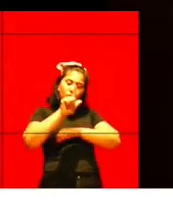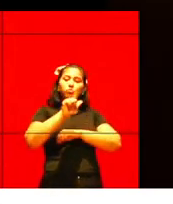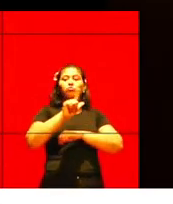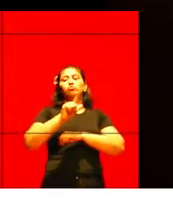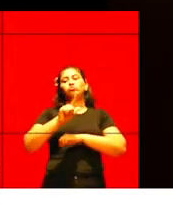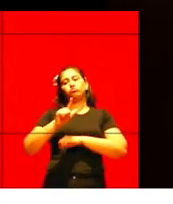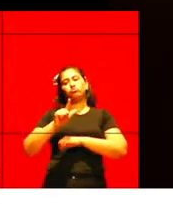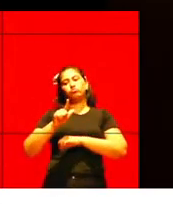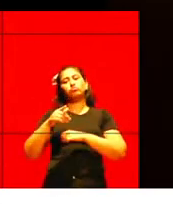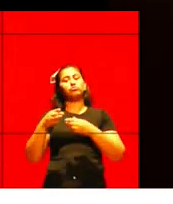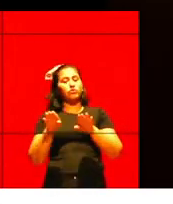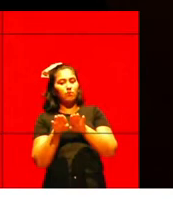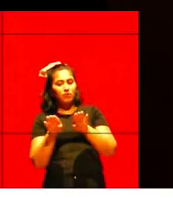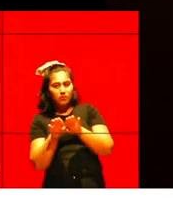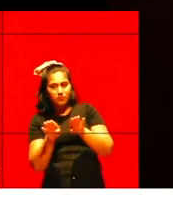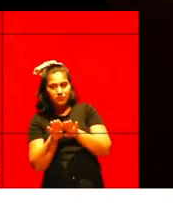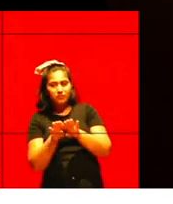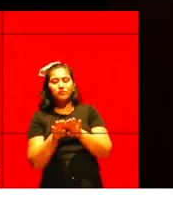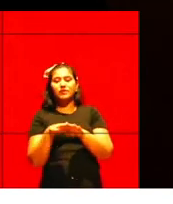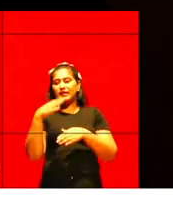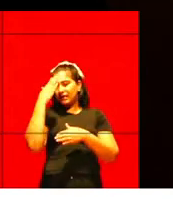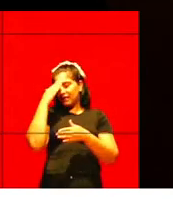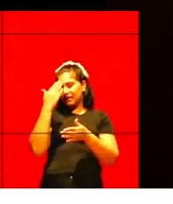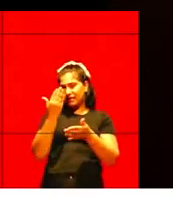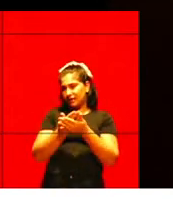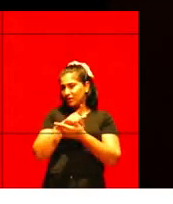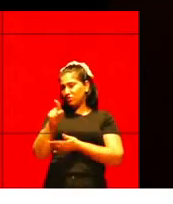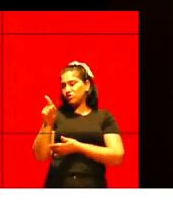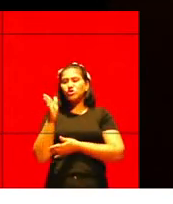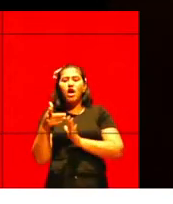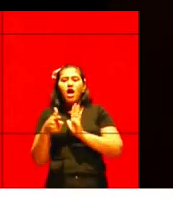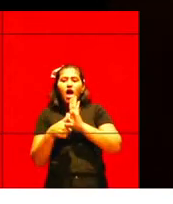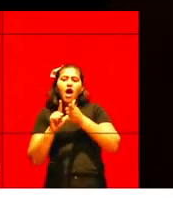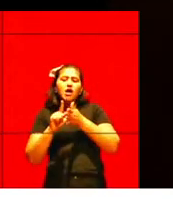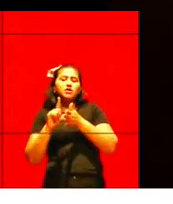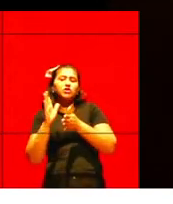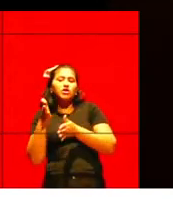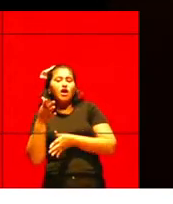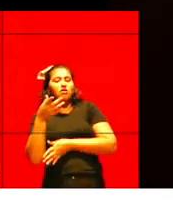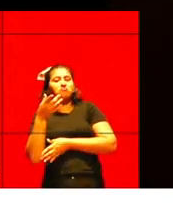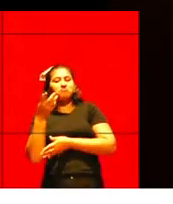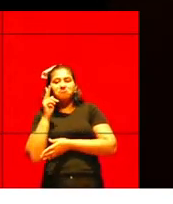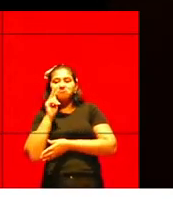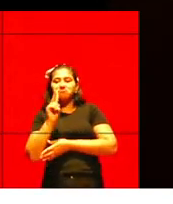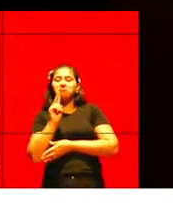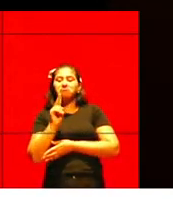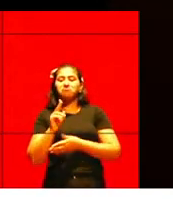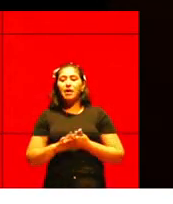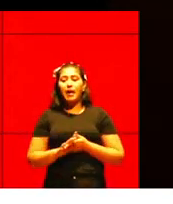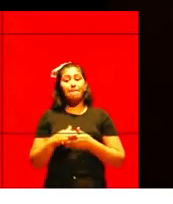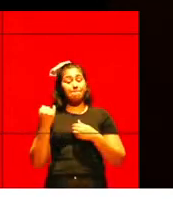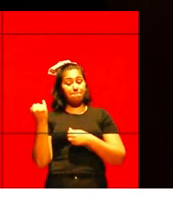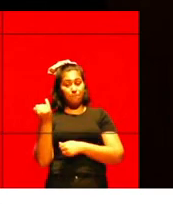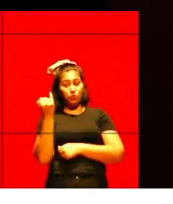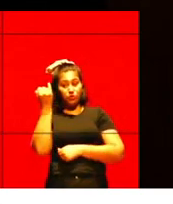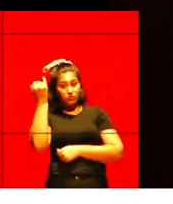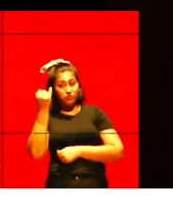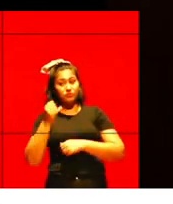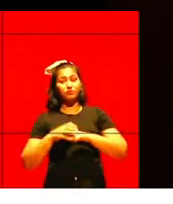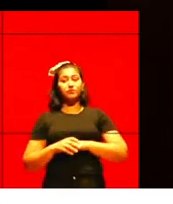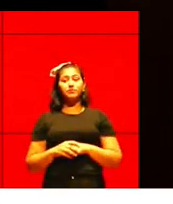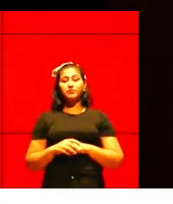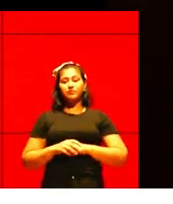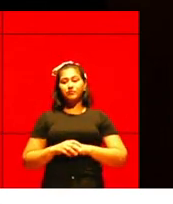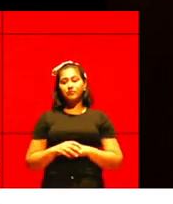também, ok? Eventualmente, eu acredito que vocês já tenham visto ou vão revisar isso também, que é importante. Continuando, não passa,